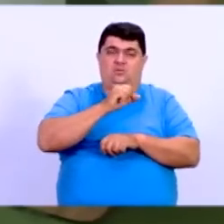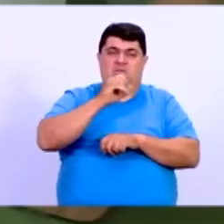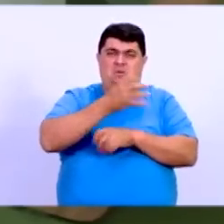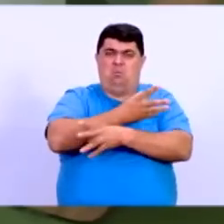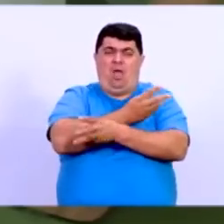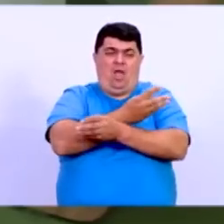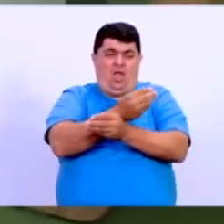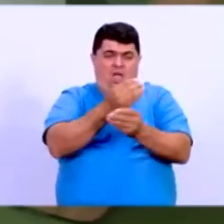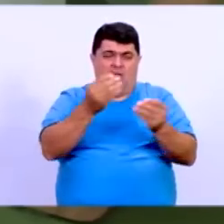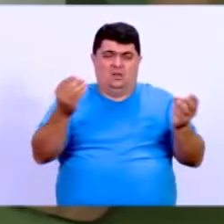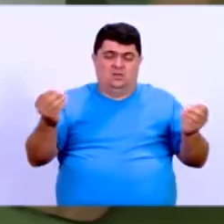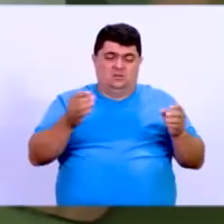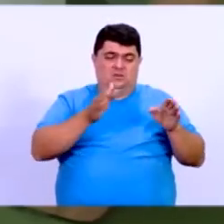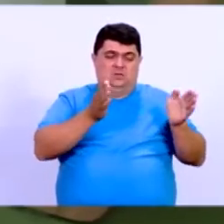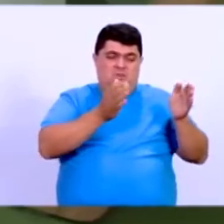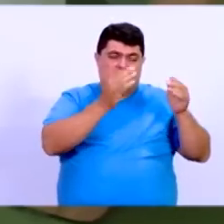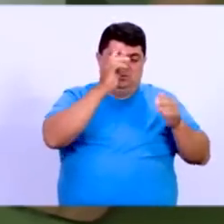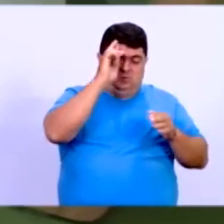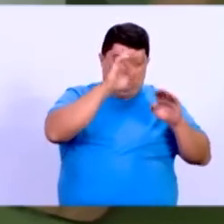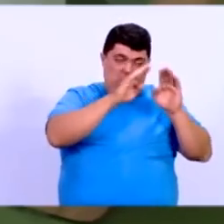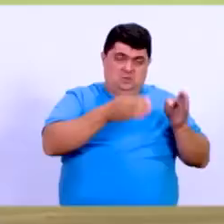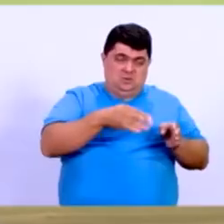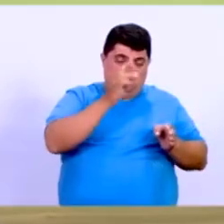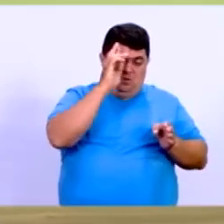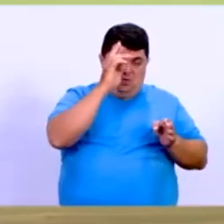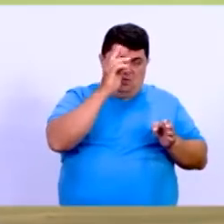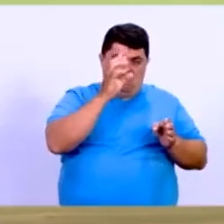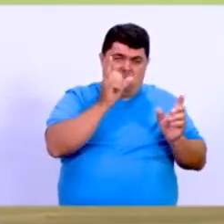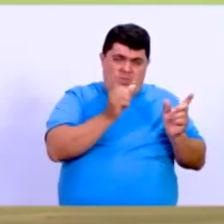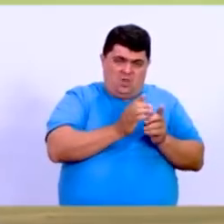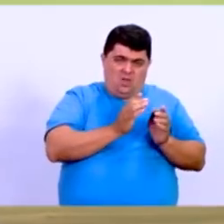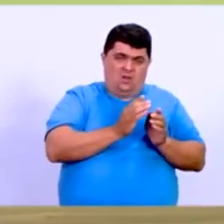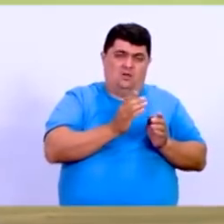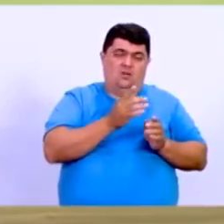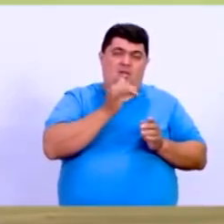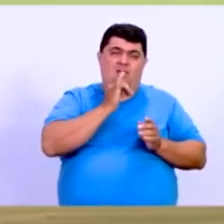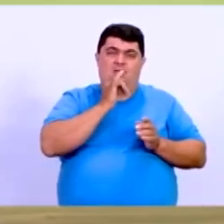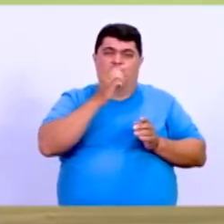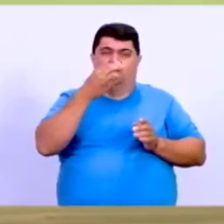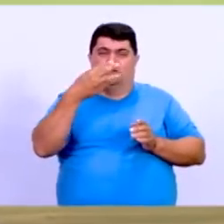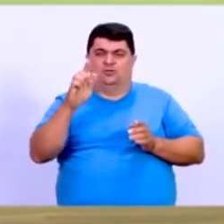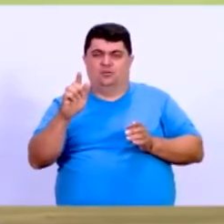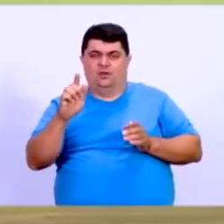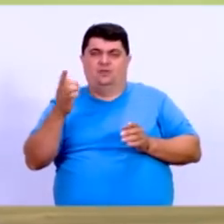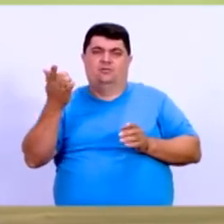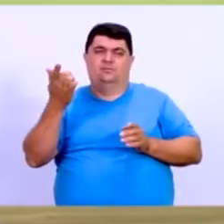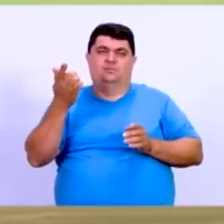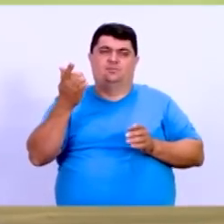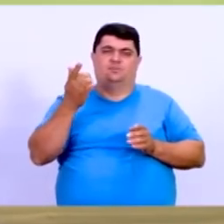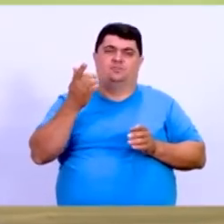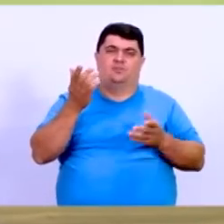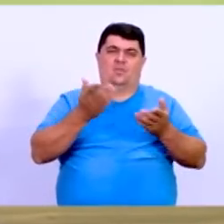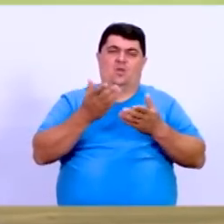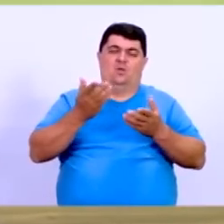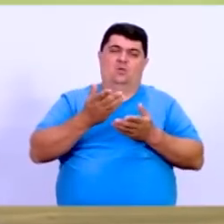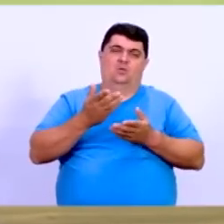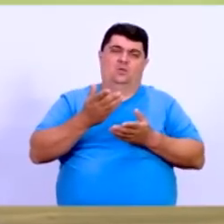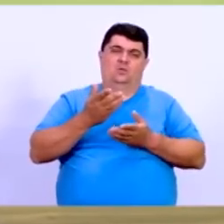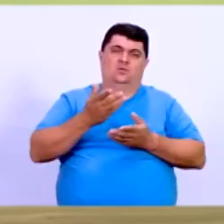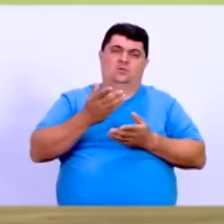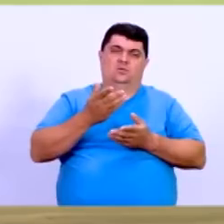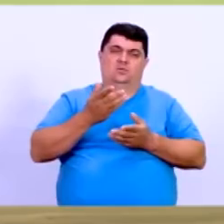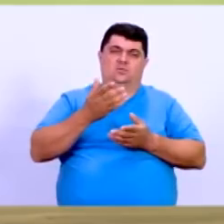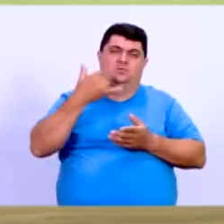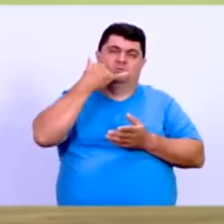tem do desempenho é muito importante. Desempenho é muito importante. Isso. Então, a gente vê a diferença de uma rede 3G de uma para outra. Hoje, aqui o celular